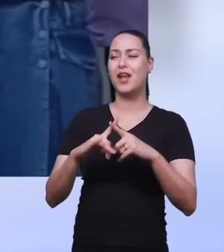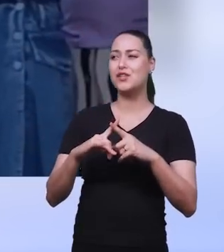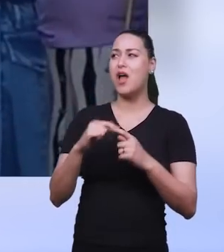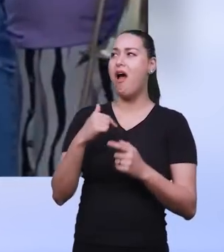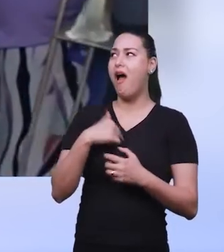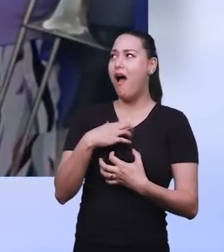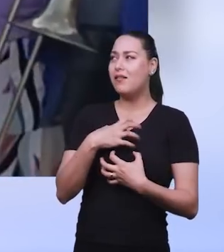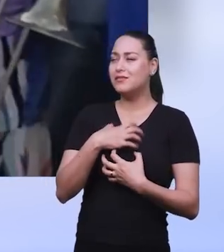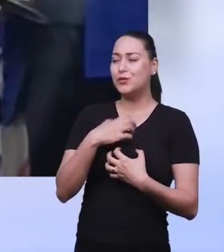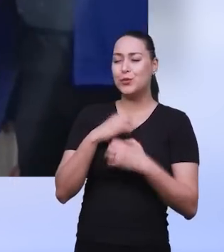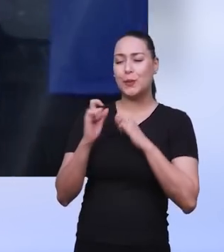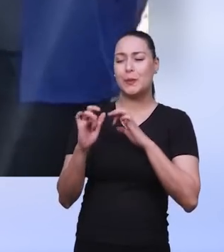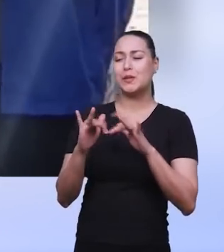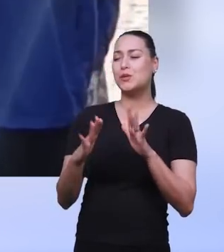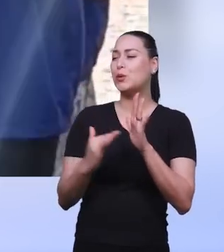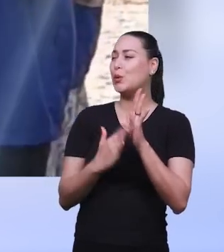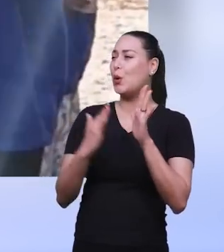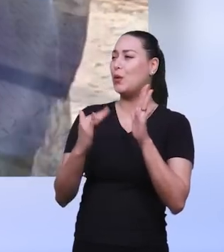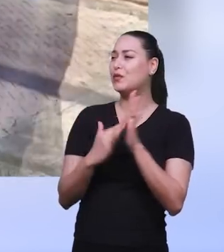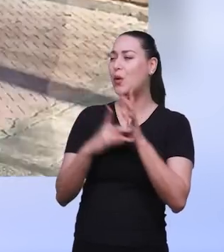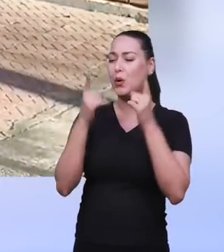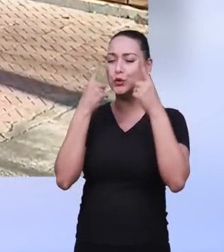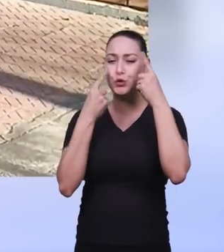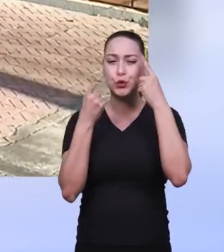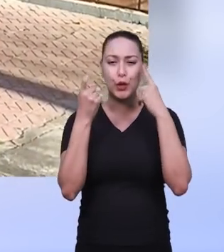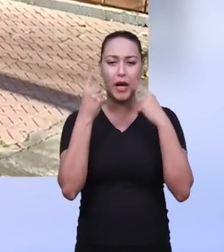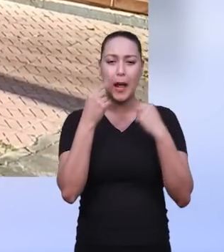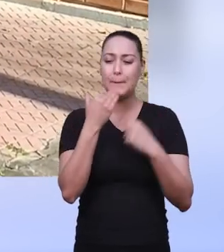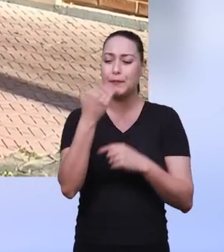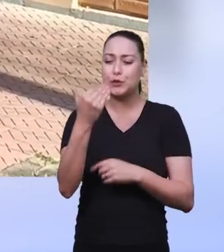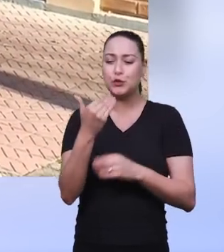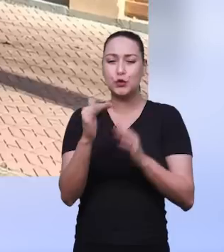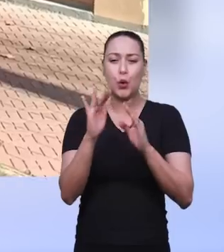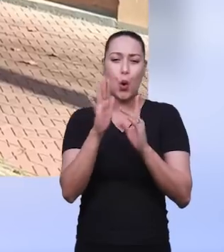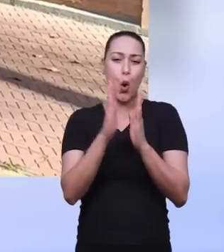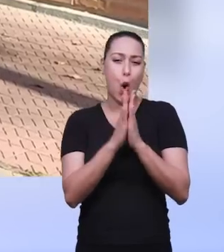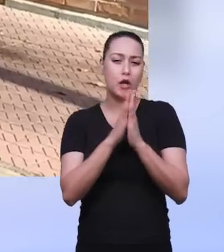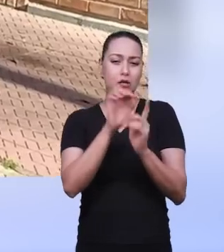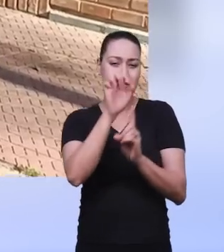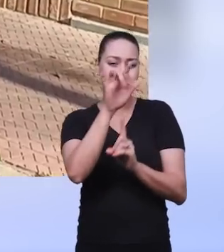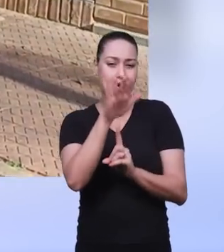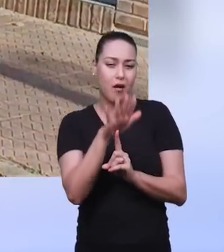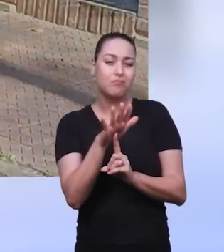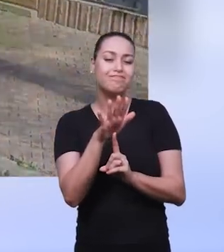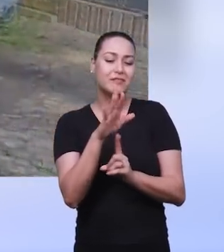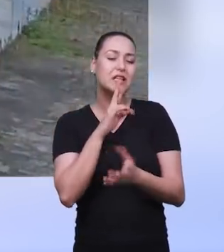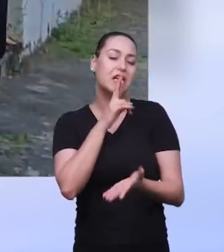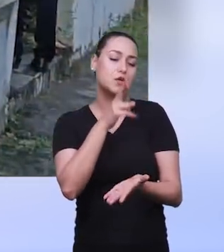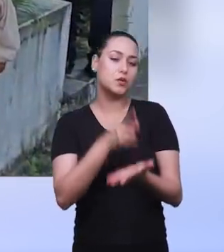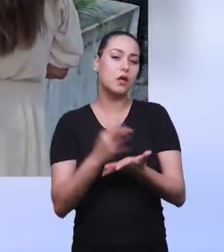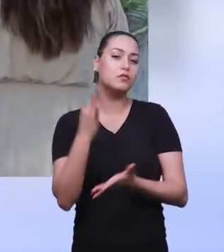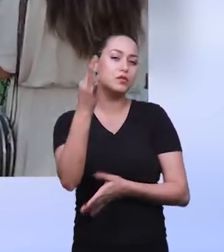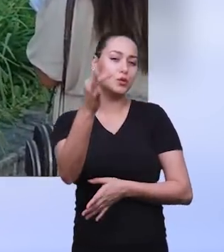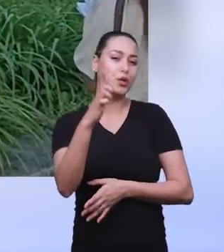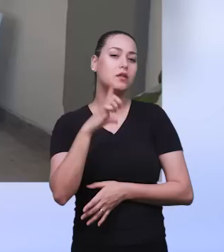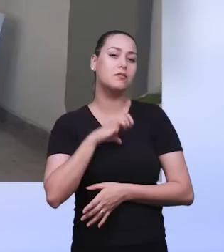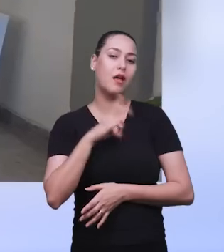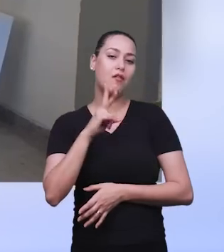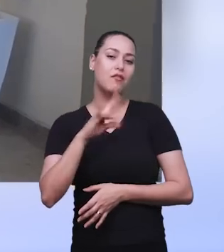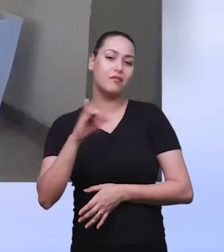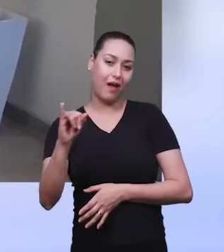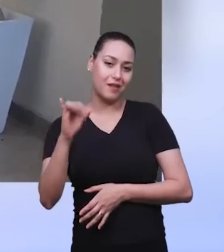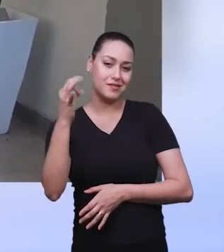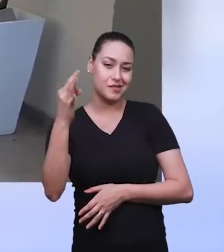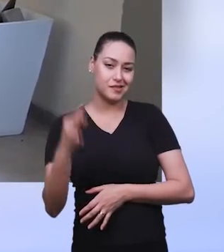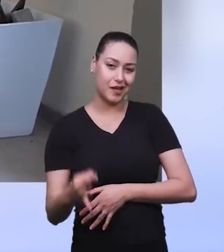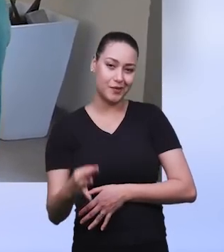louvores, ficaram quebrantadas e até pediram oração ao grupo, que certamente vai colher os frutos deste trabalho. Aqui